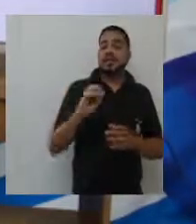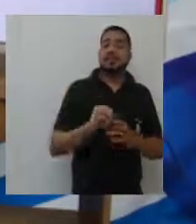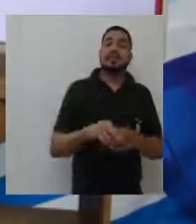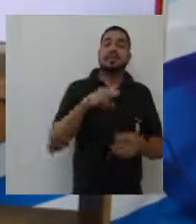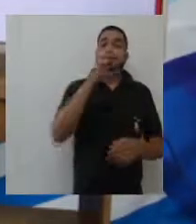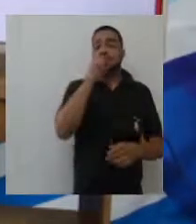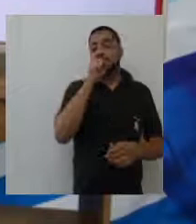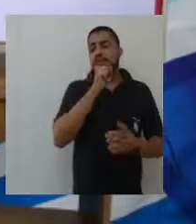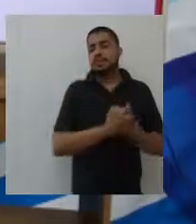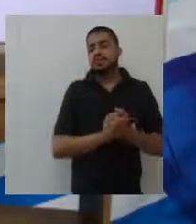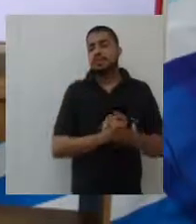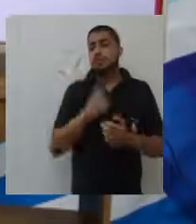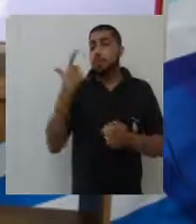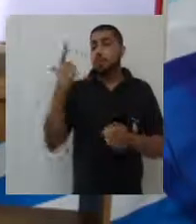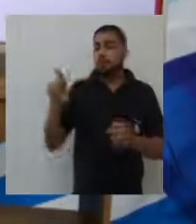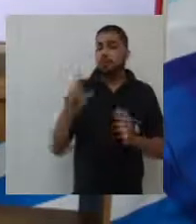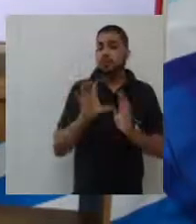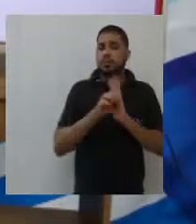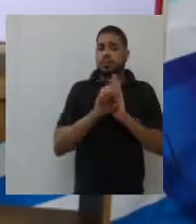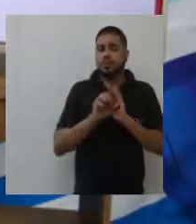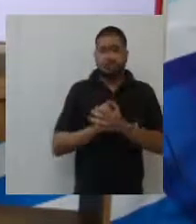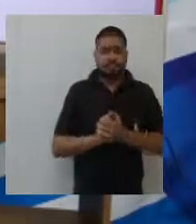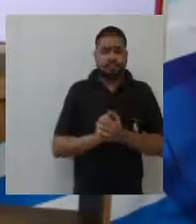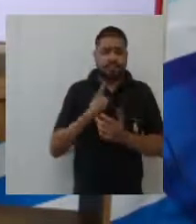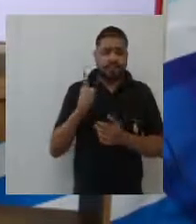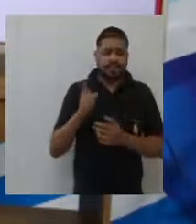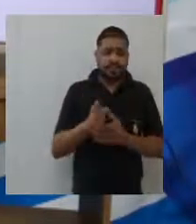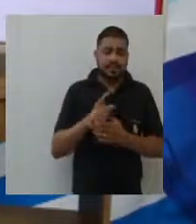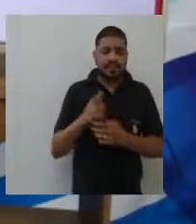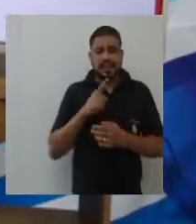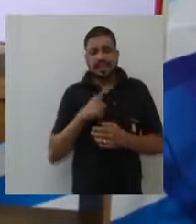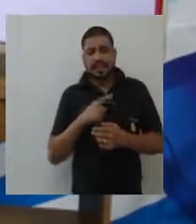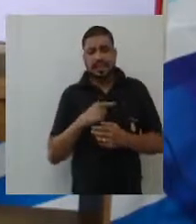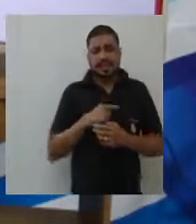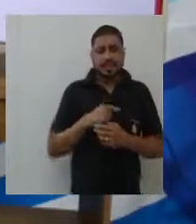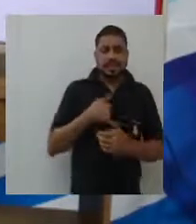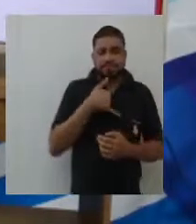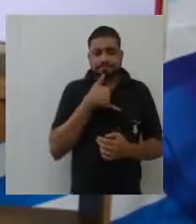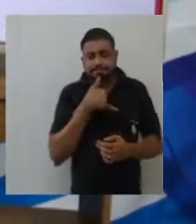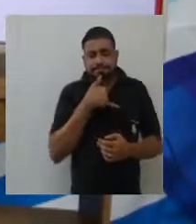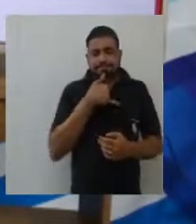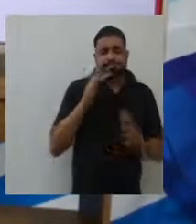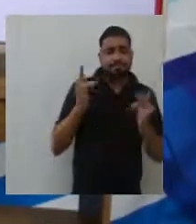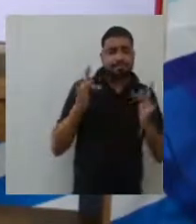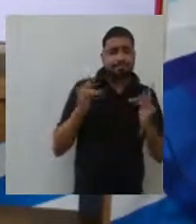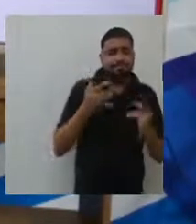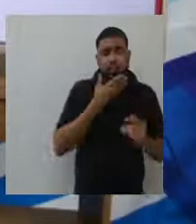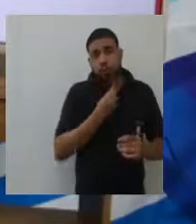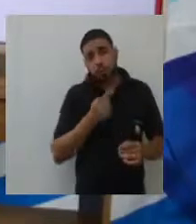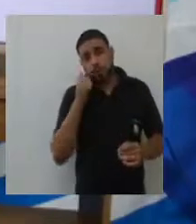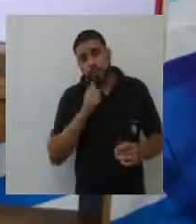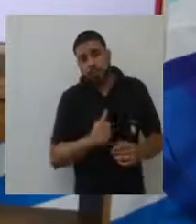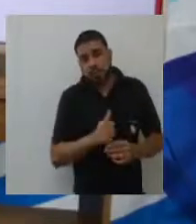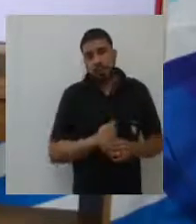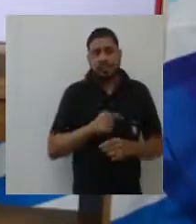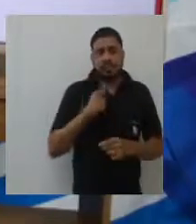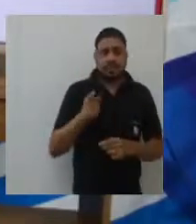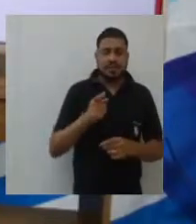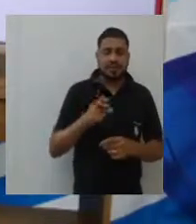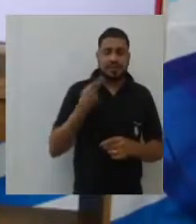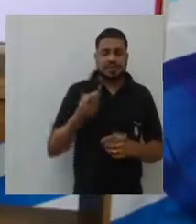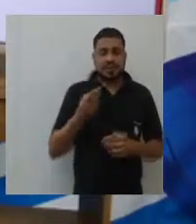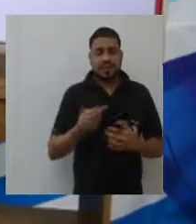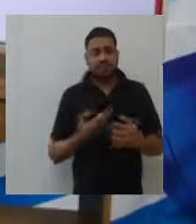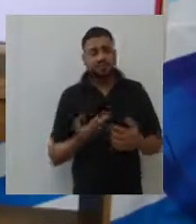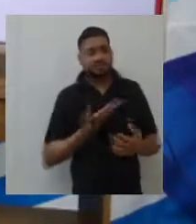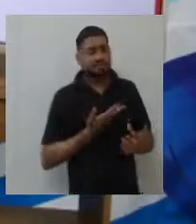Então, outro conceito. Você está chateada com o seu namorado, com a sua namorada, tá? E você diz assim para o seu colega, diz